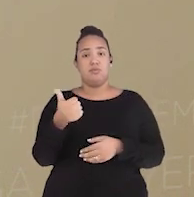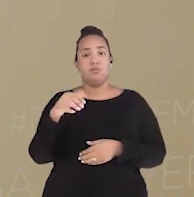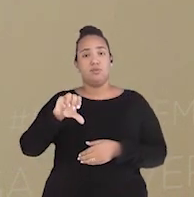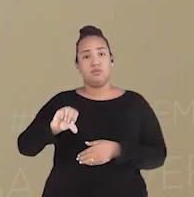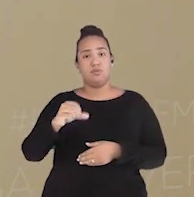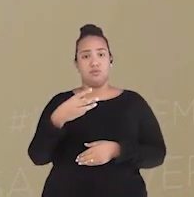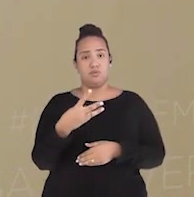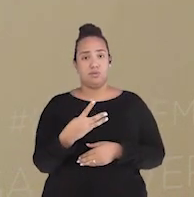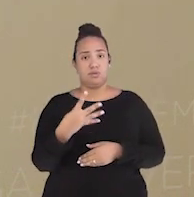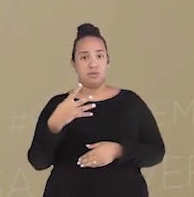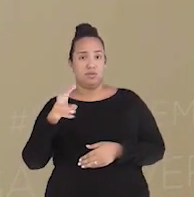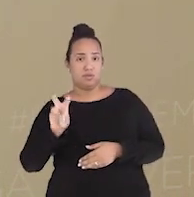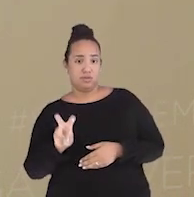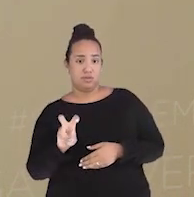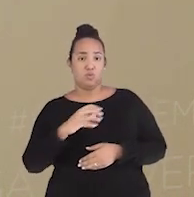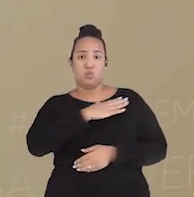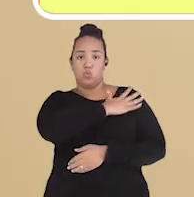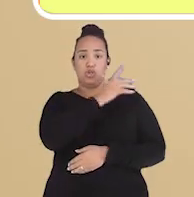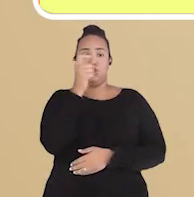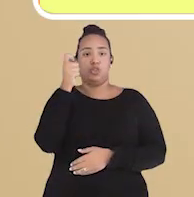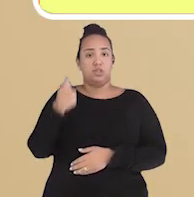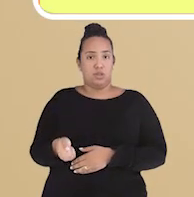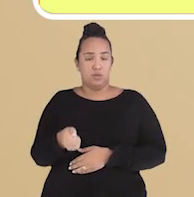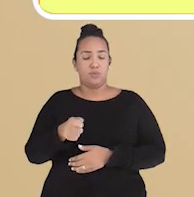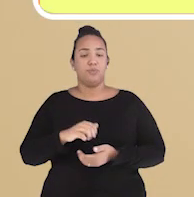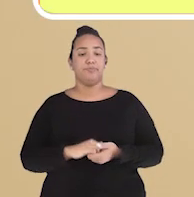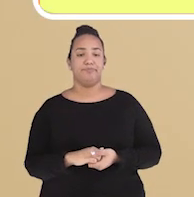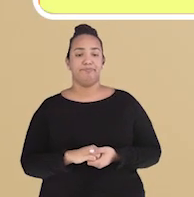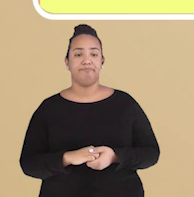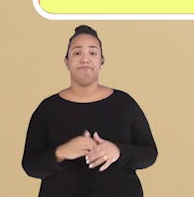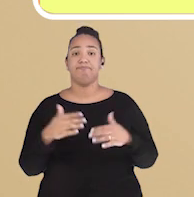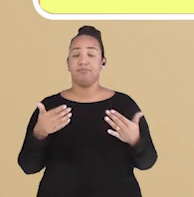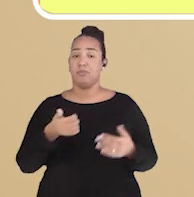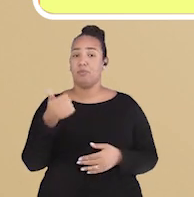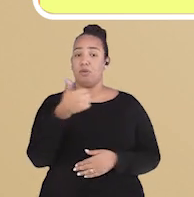1945, ditador, que é o Estado Novo. O primeiro